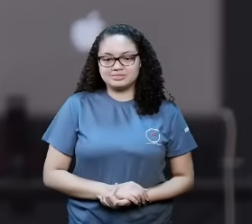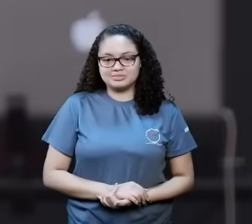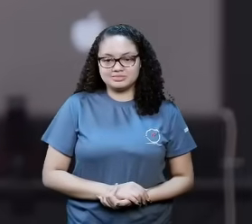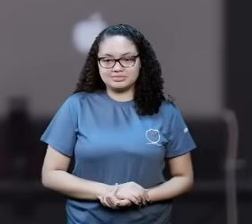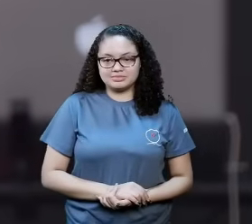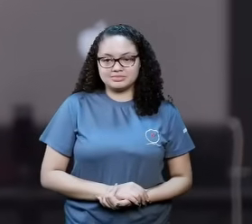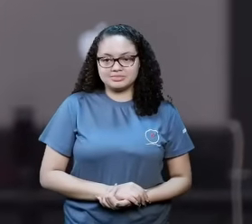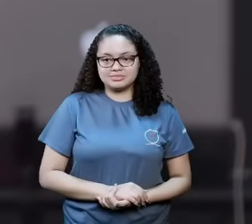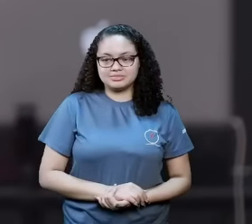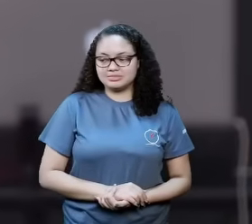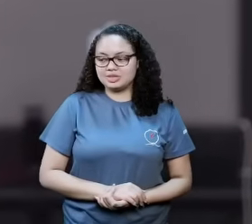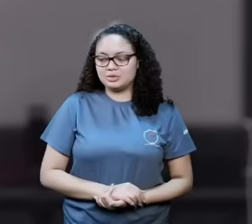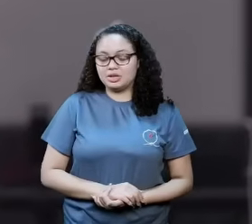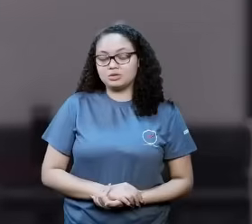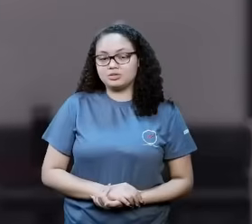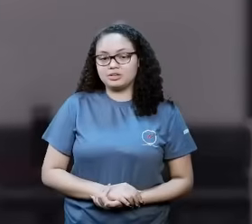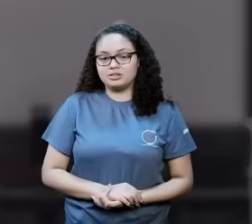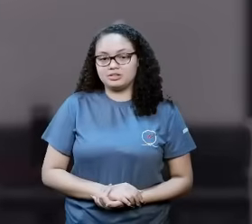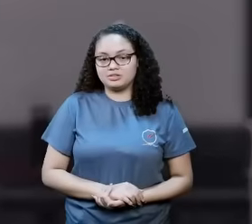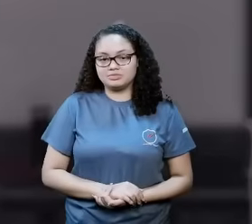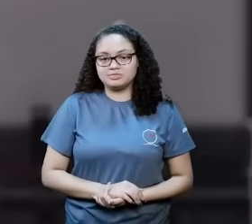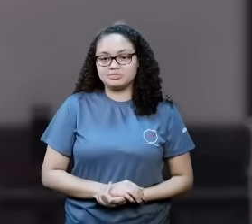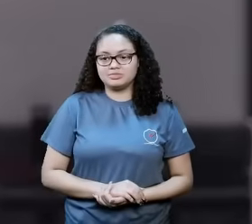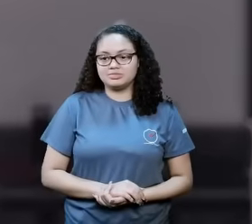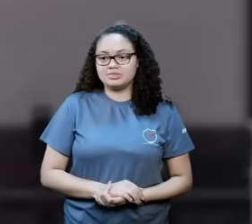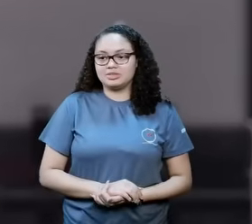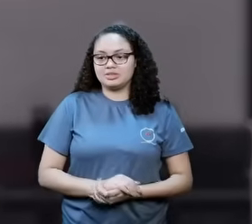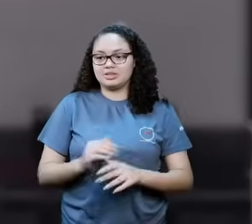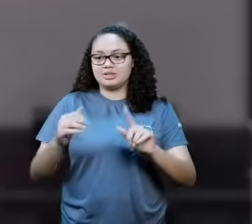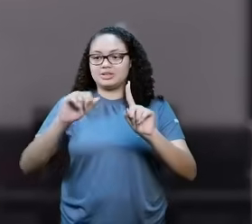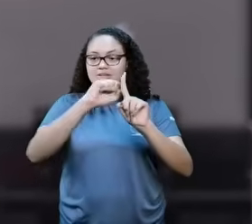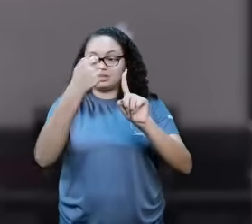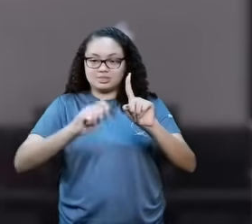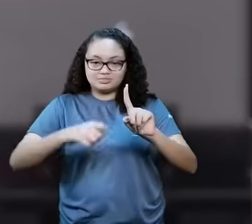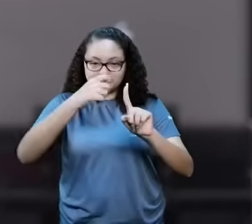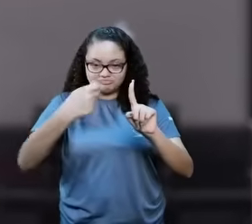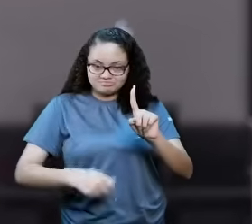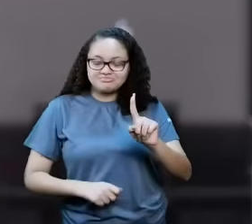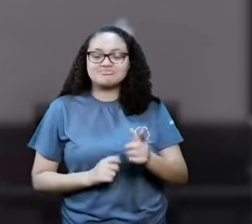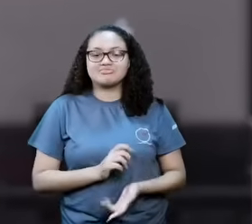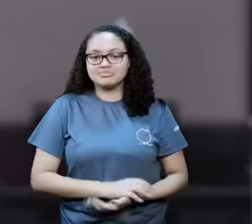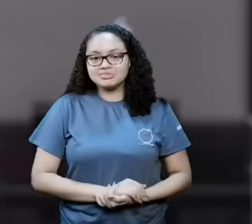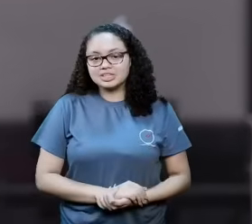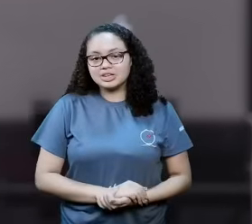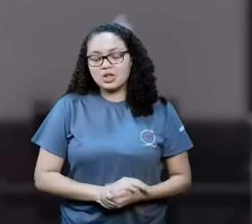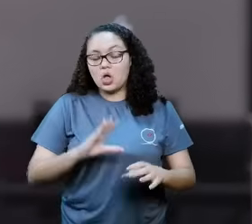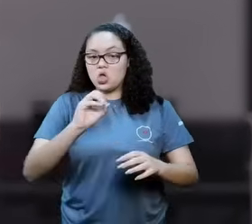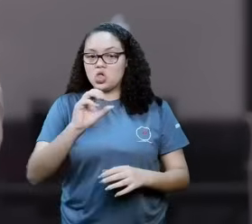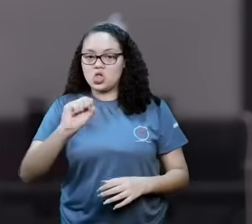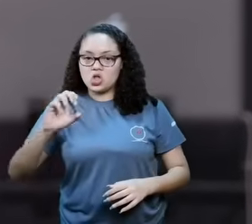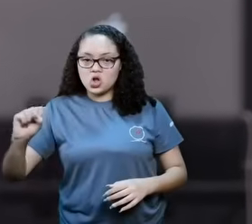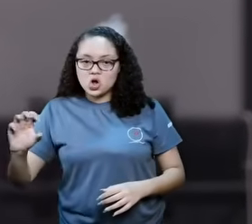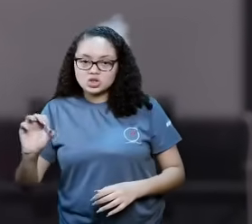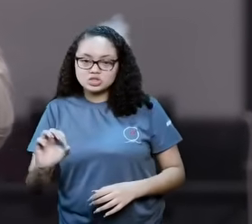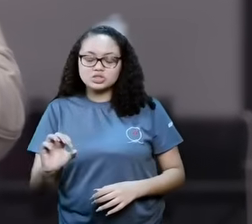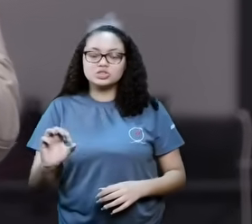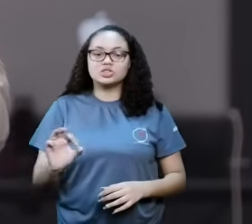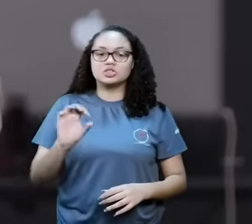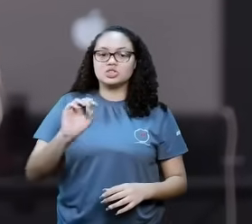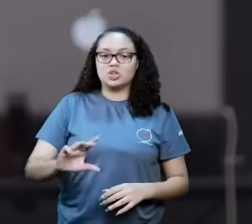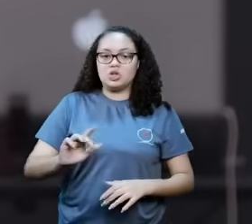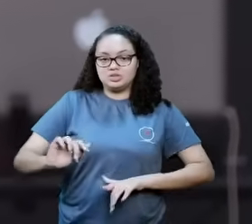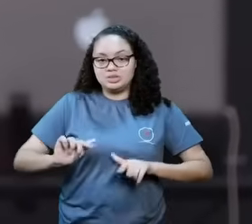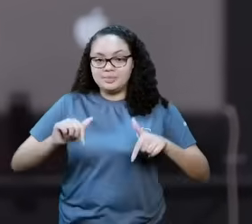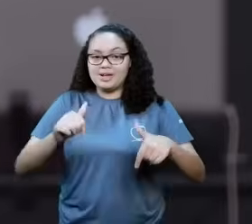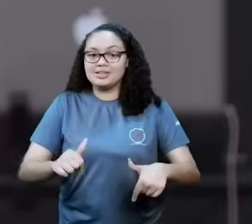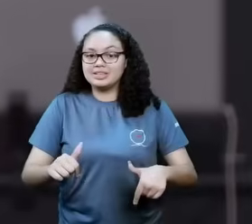Deus falou primeiro. Quem falou primeiro? Quem liberou a palavra poderosa primeiro? Só que os ossos só se mexem e só se